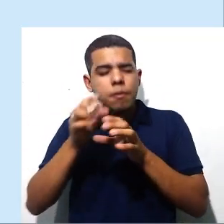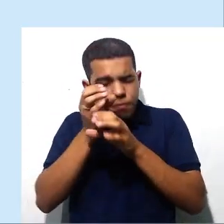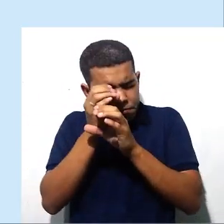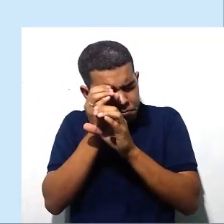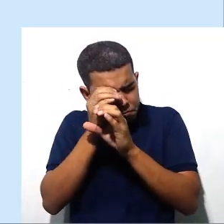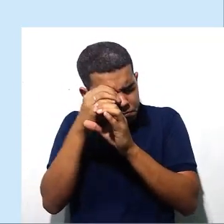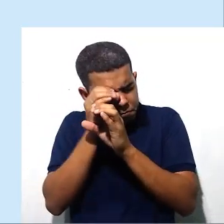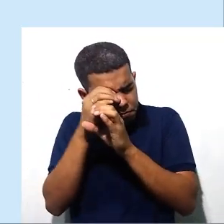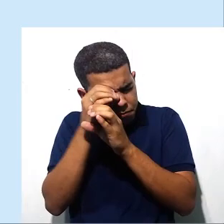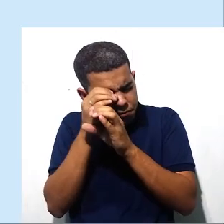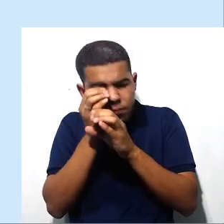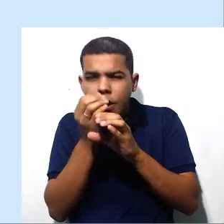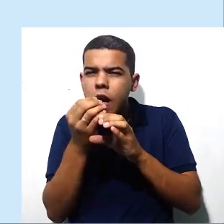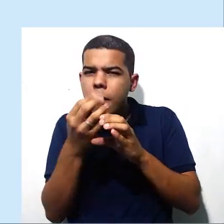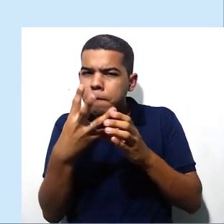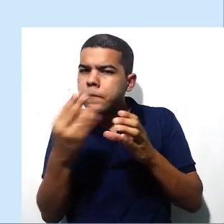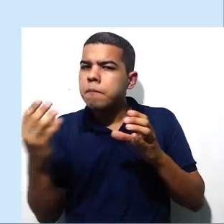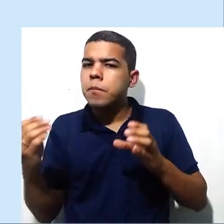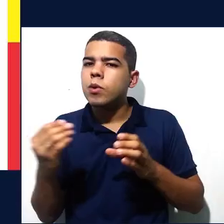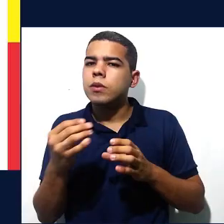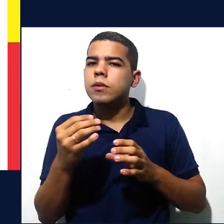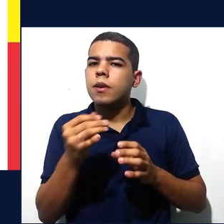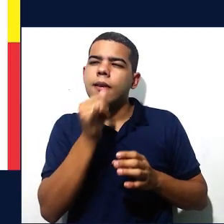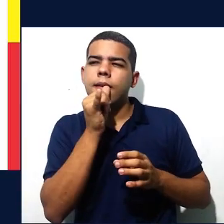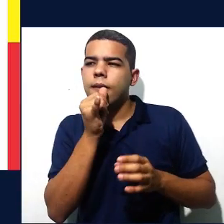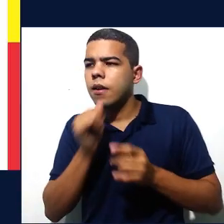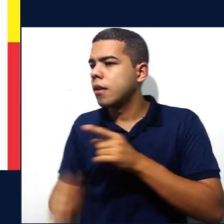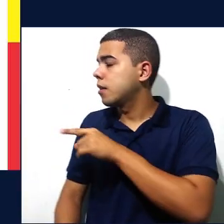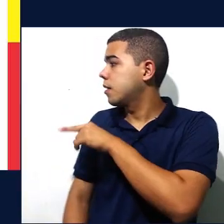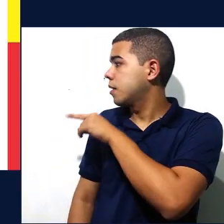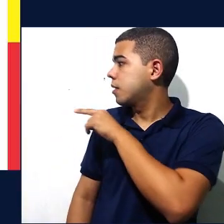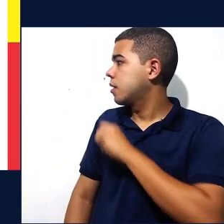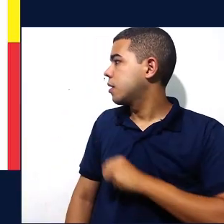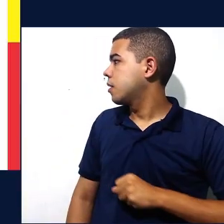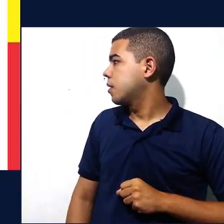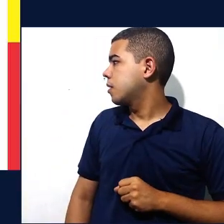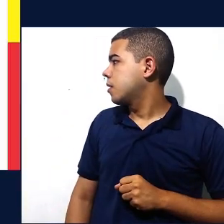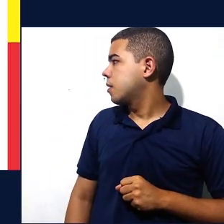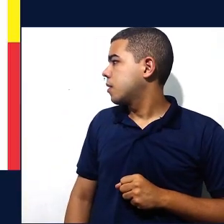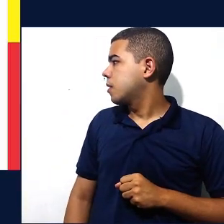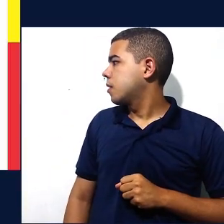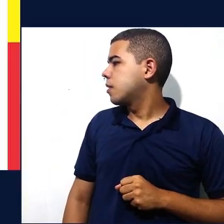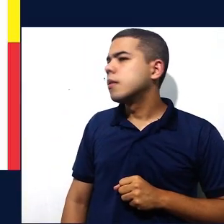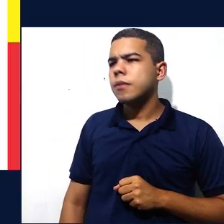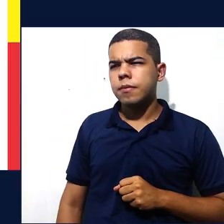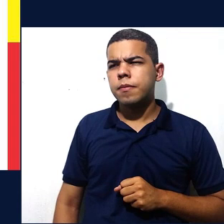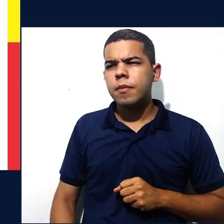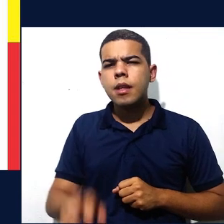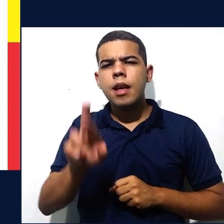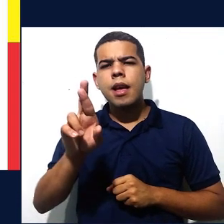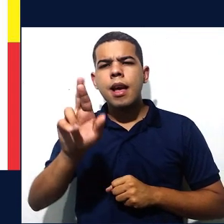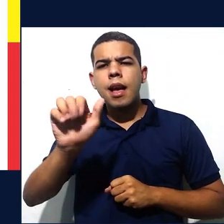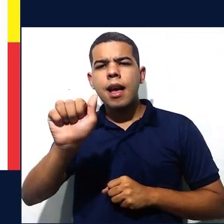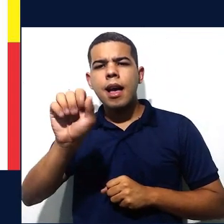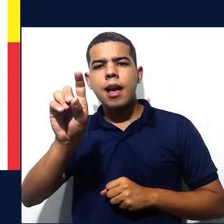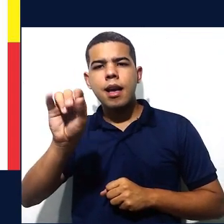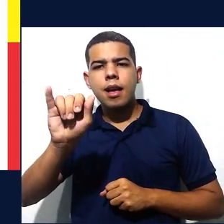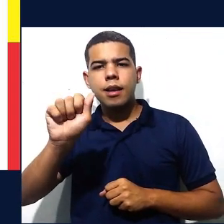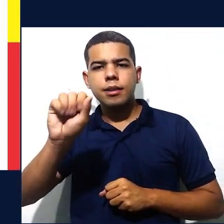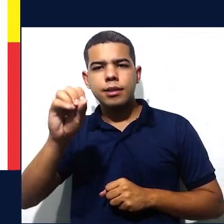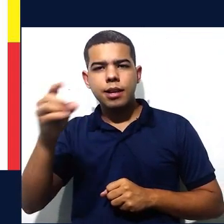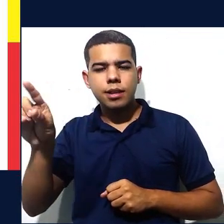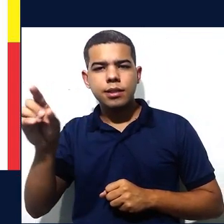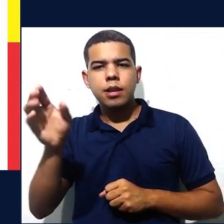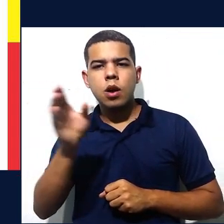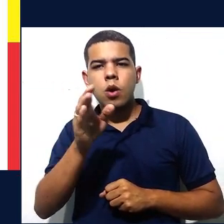e macroscópicos. Observa aí na telinha. A radiação ultravioleta B, ela vai causar danos tanto nos peixes